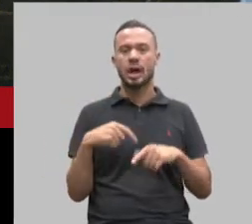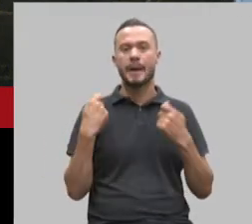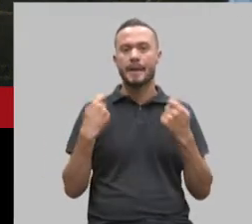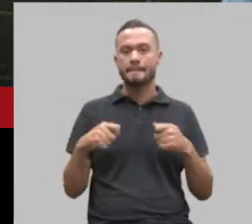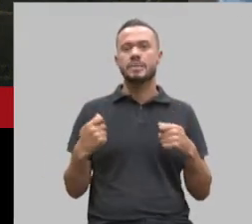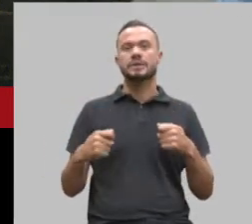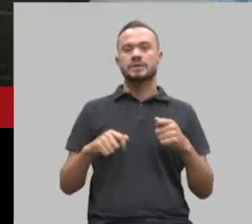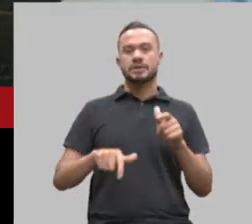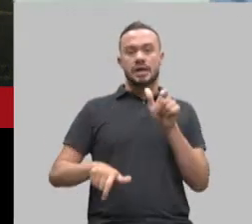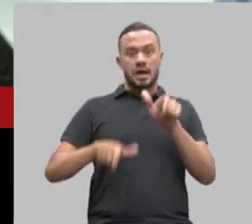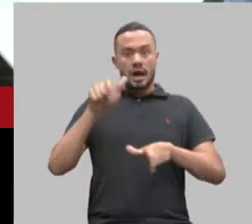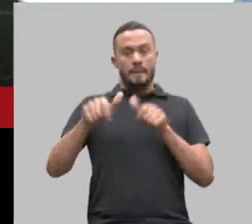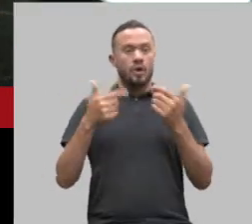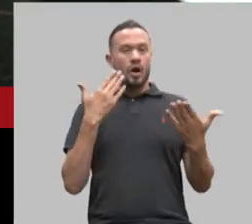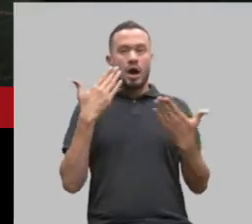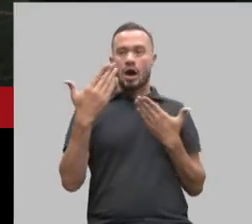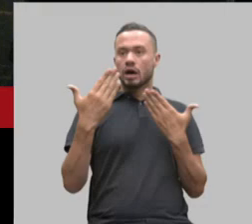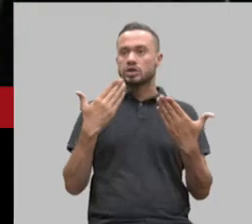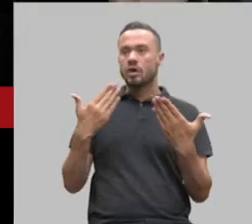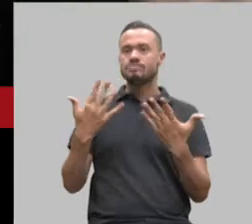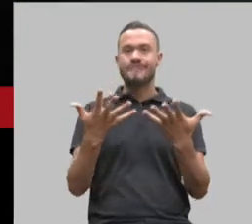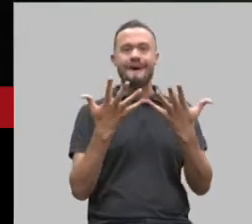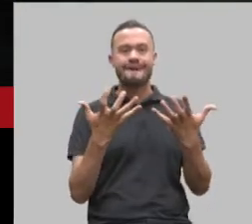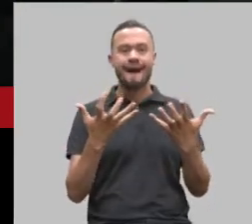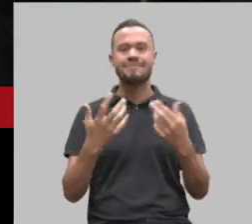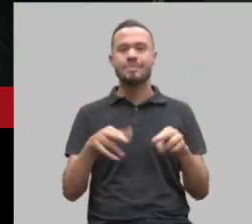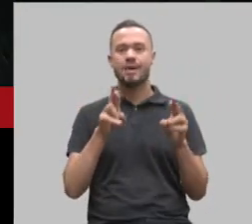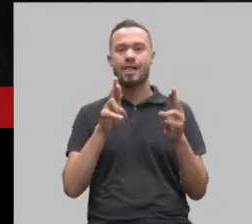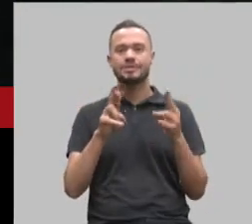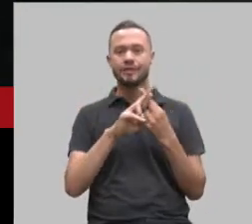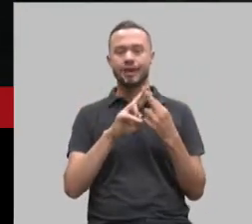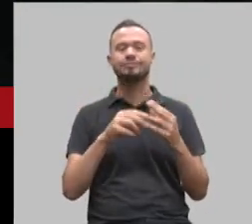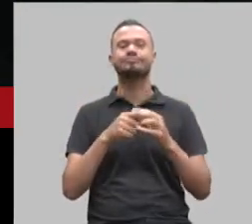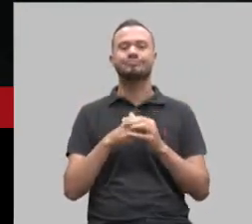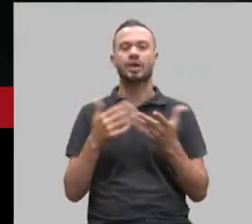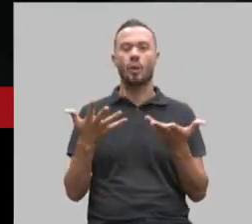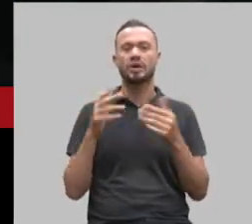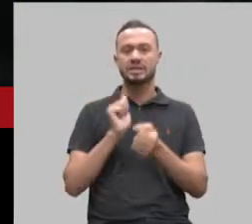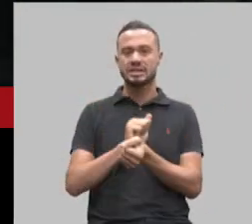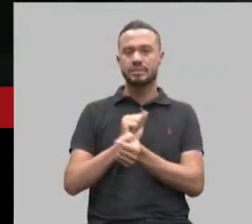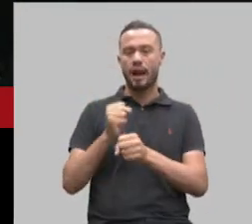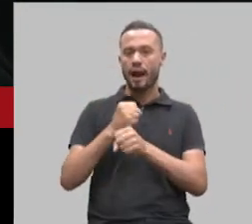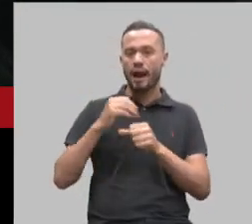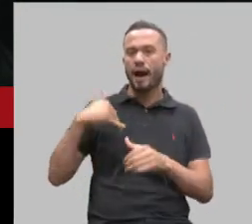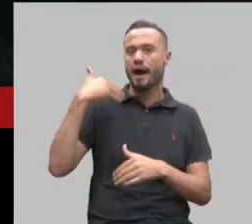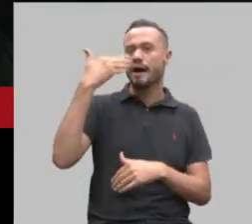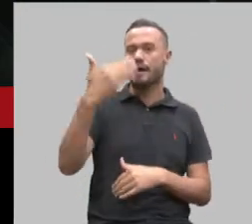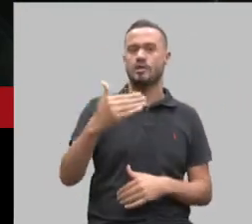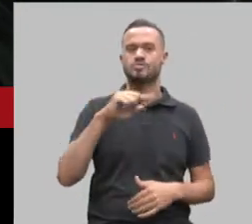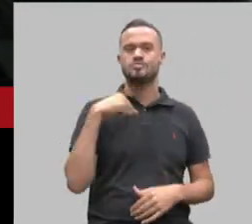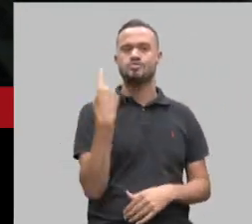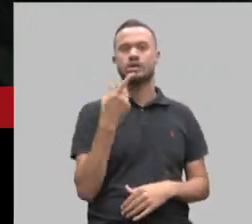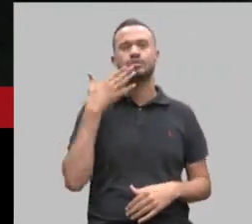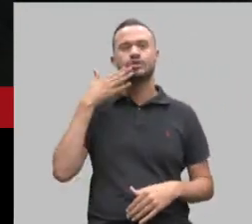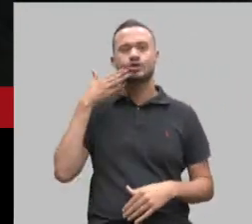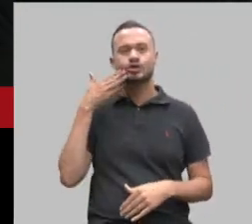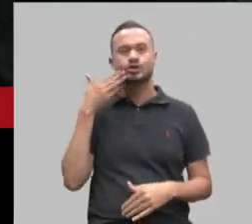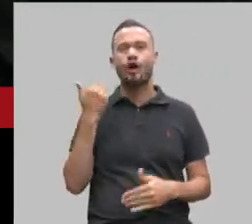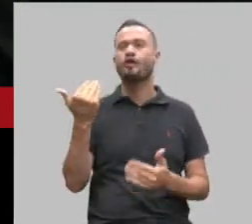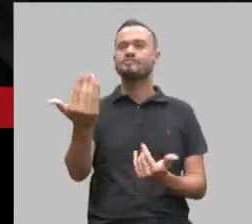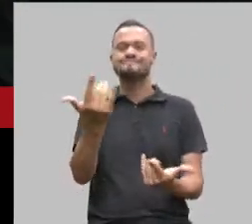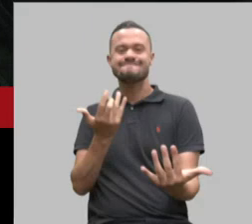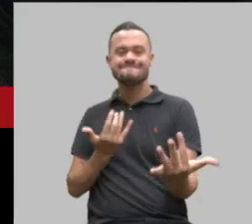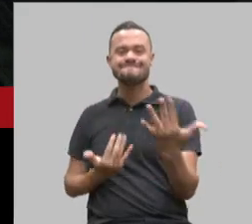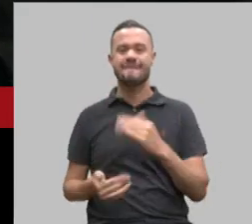identifica representatividade então espero que daqui a uns anos sejamos mais jovens na política que sejamos